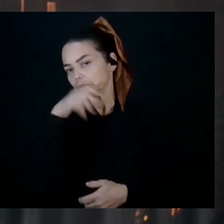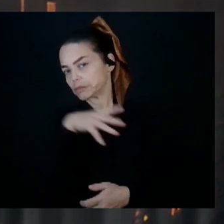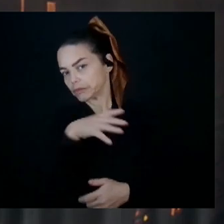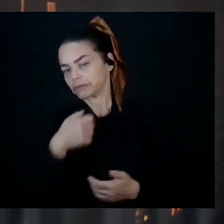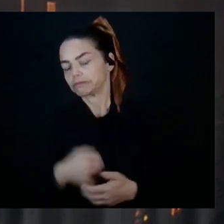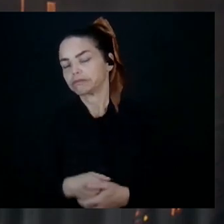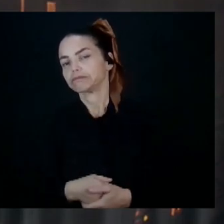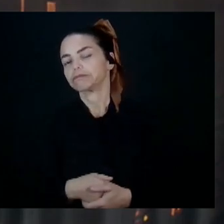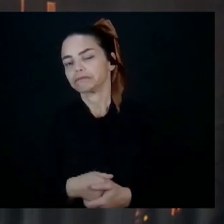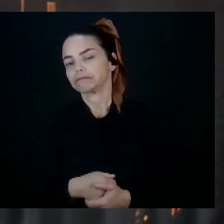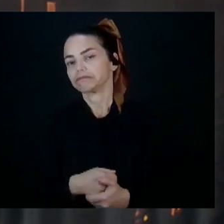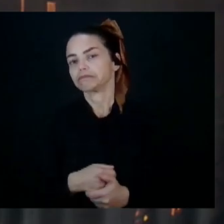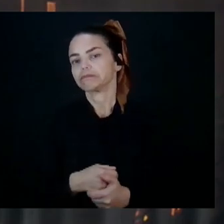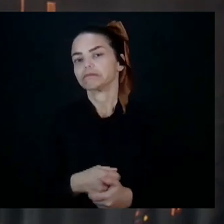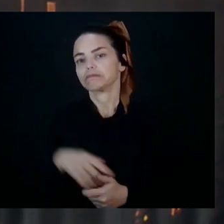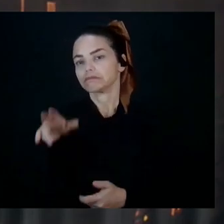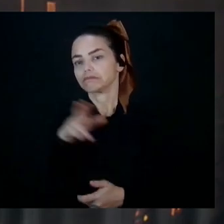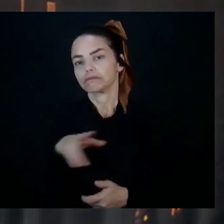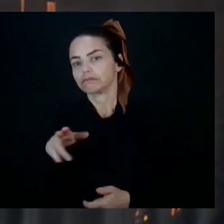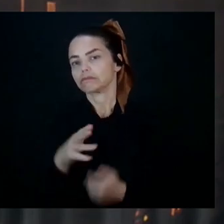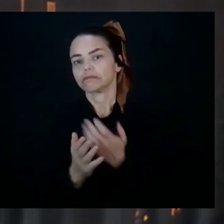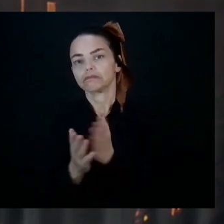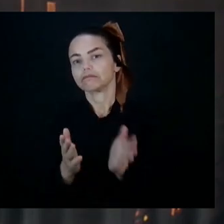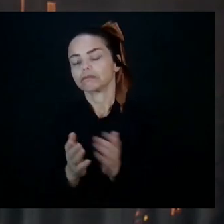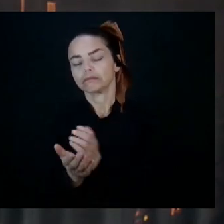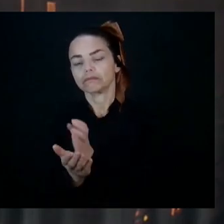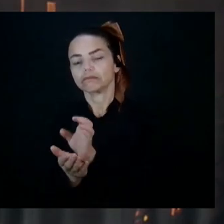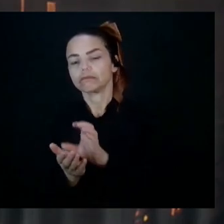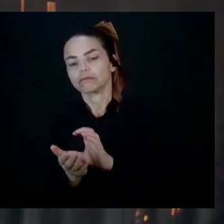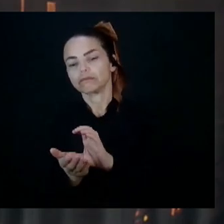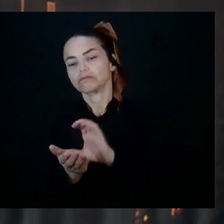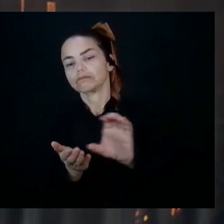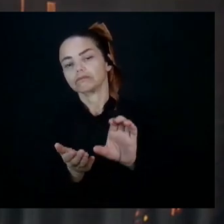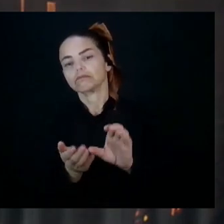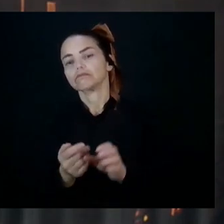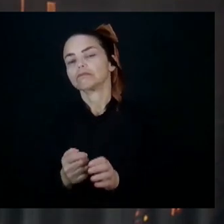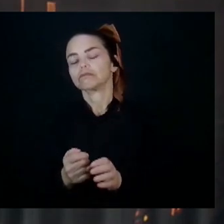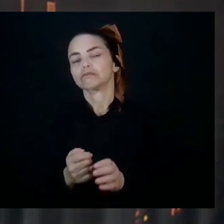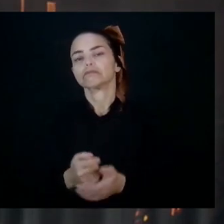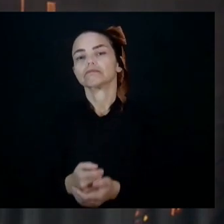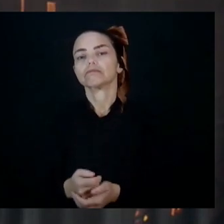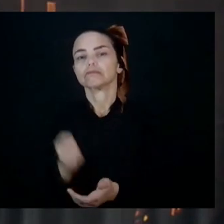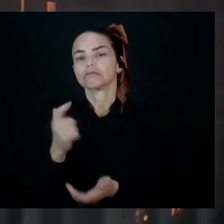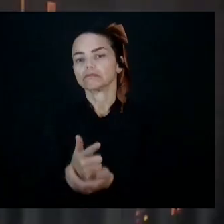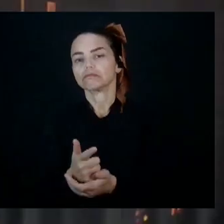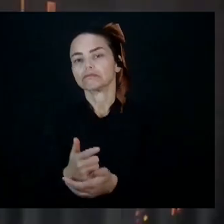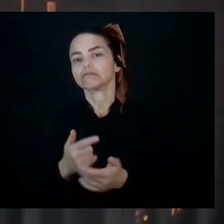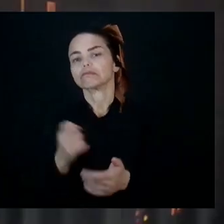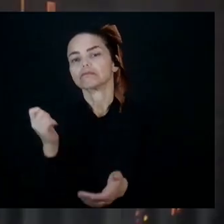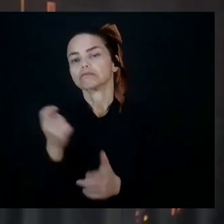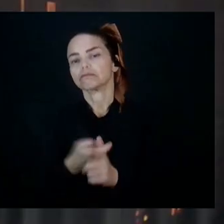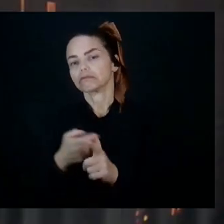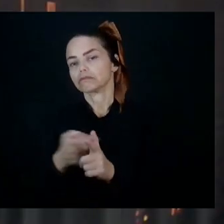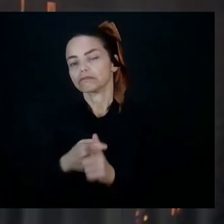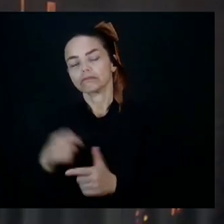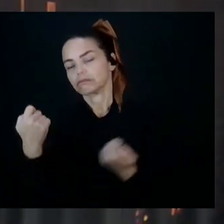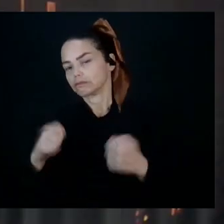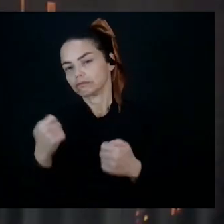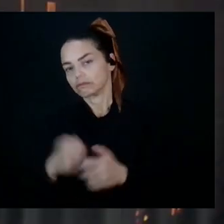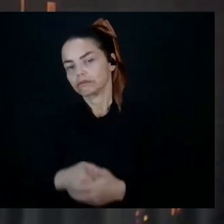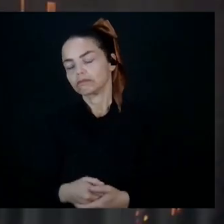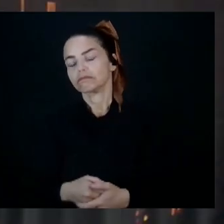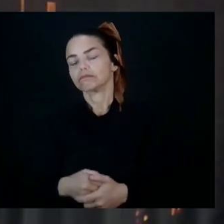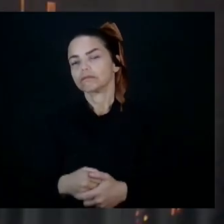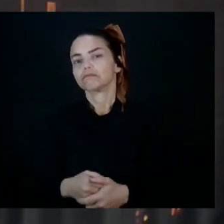as pessoas podem desviar algum dinheiro, pode tirar um pouco a mais, pode pagar outras contas que não são só da pessoa